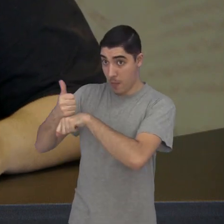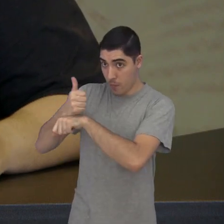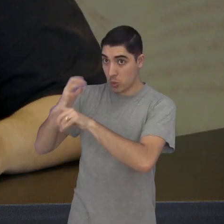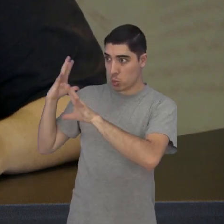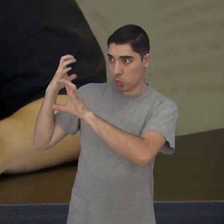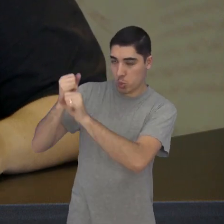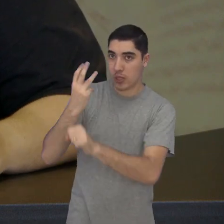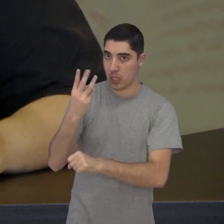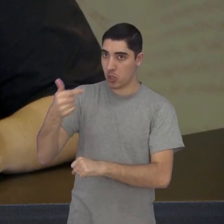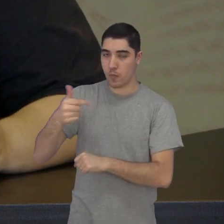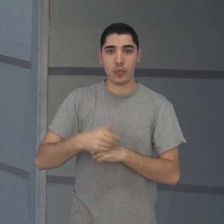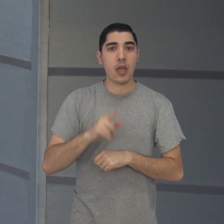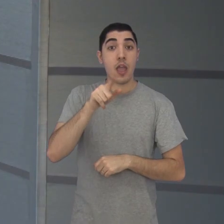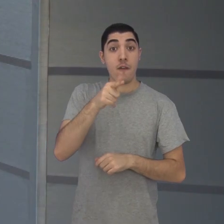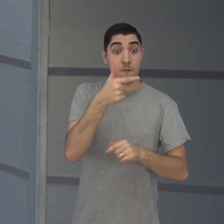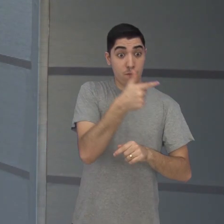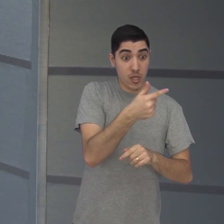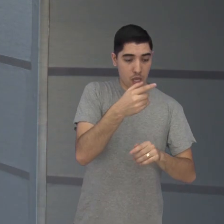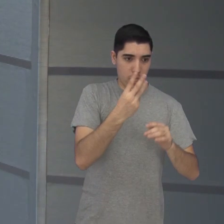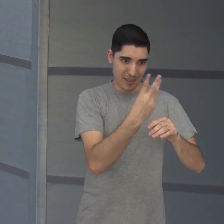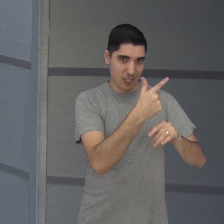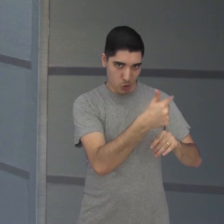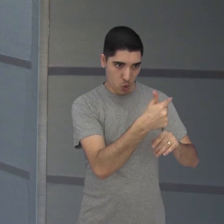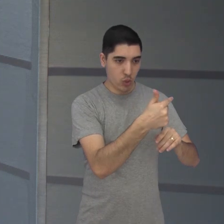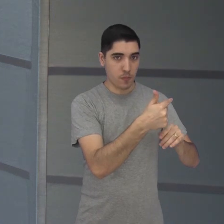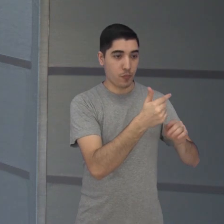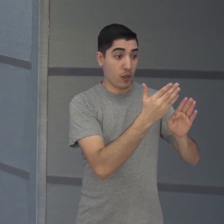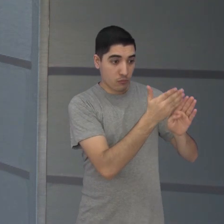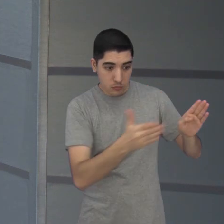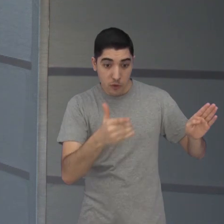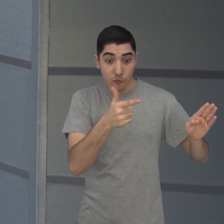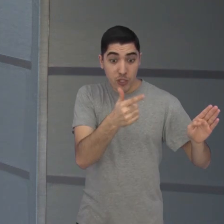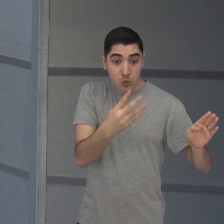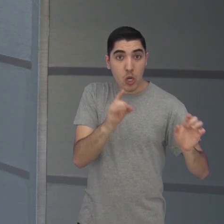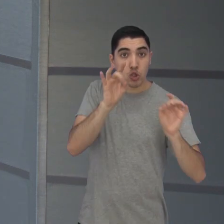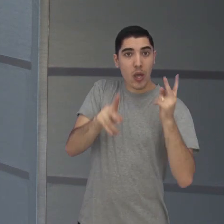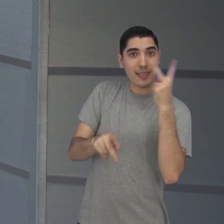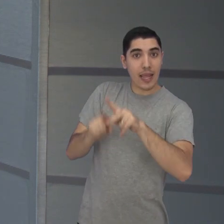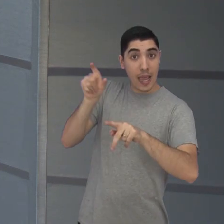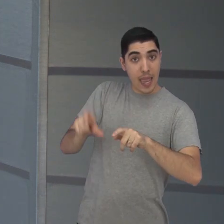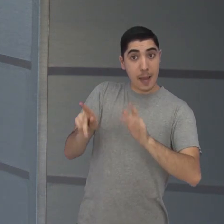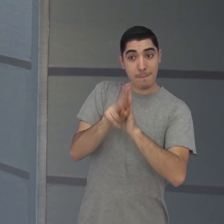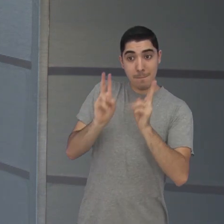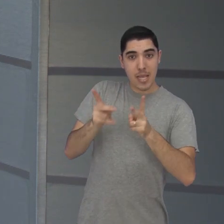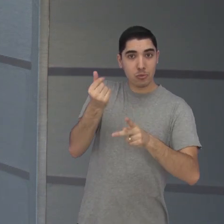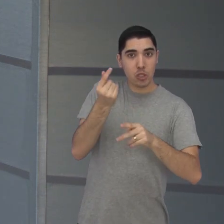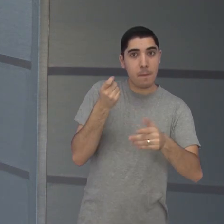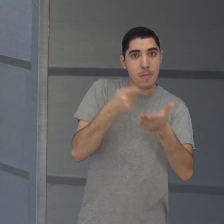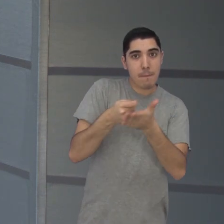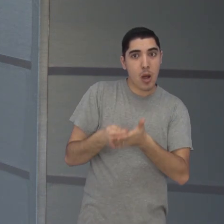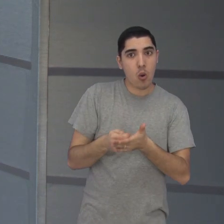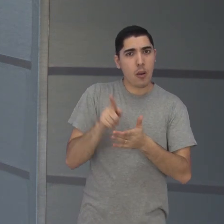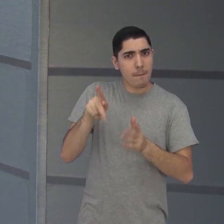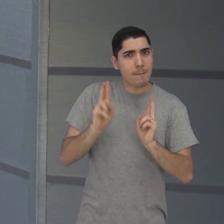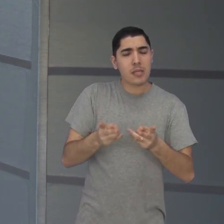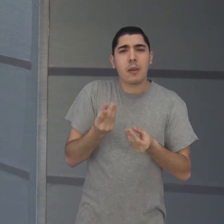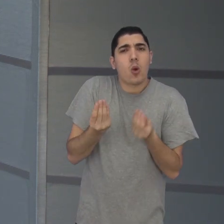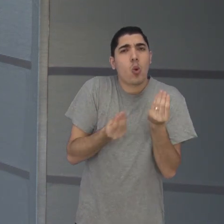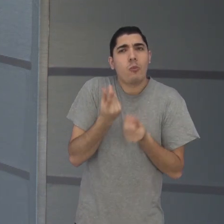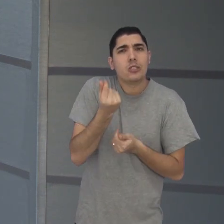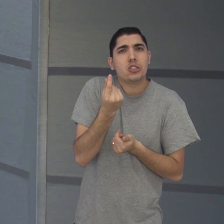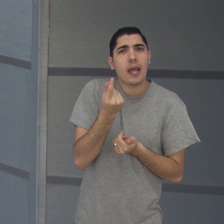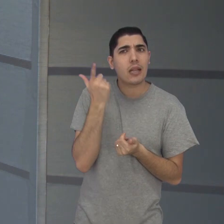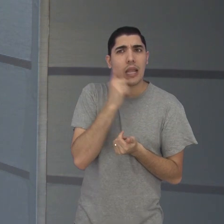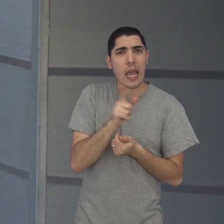carreira foram 32. 24 eram dele. Produzidos por ele mesmo. Ou seja, dinheiro do bolso dele. Bolso dele. Cara, de onde vinha essa grana?